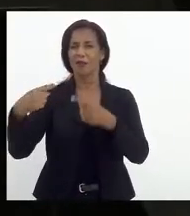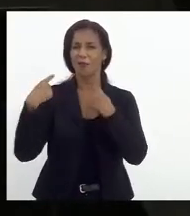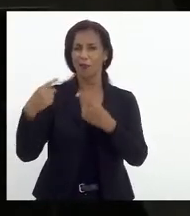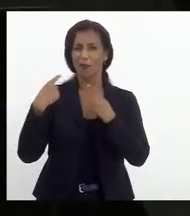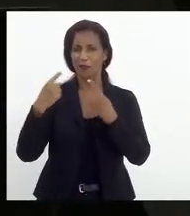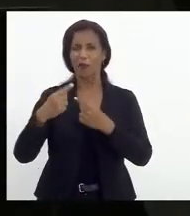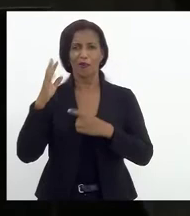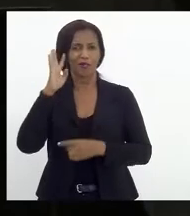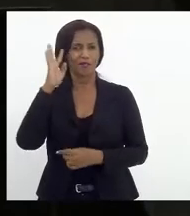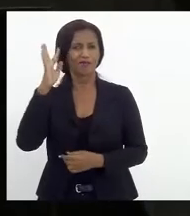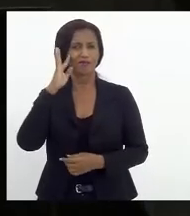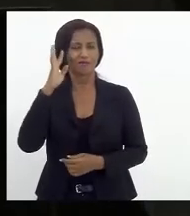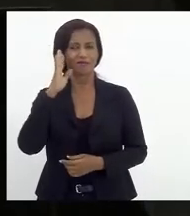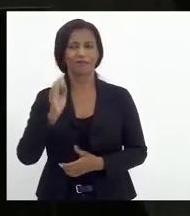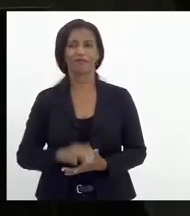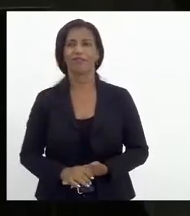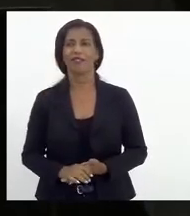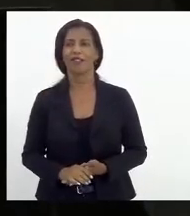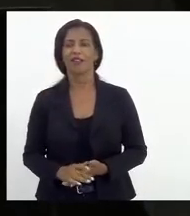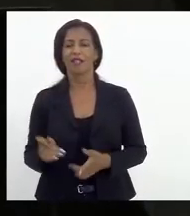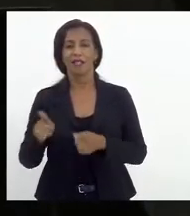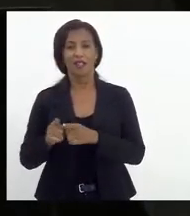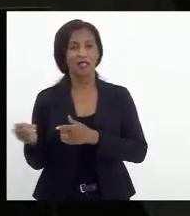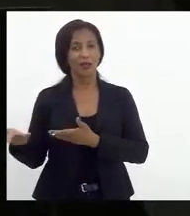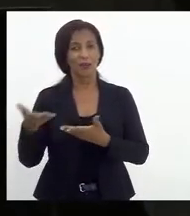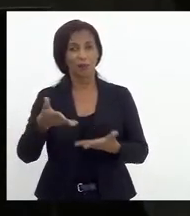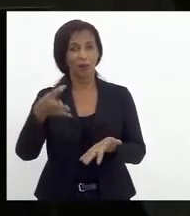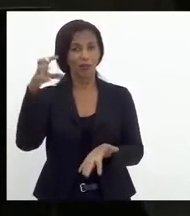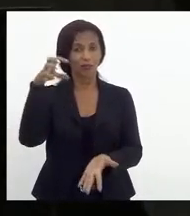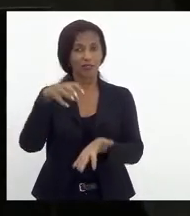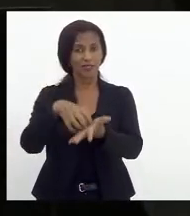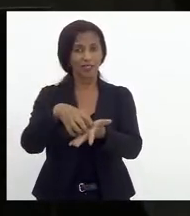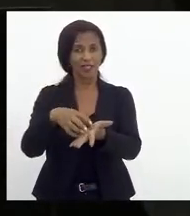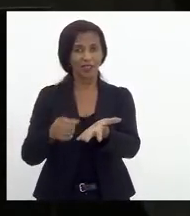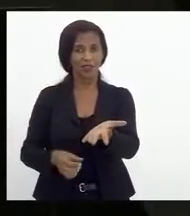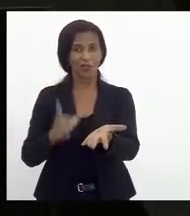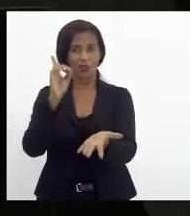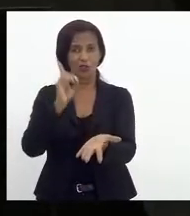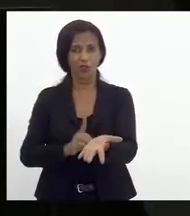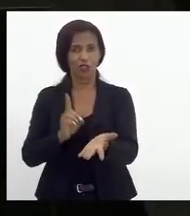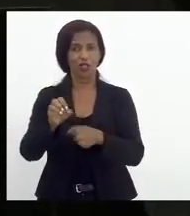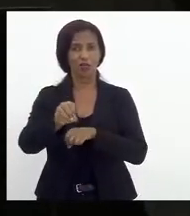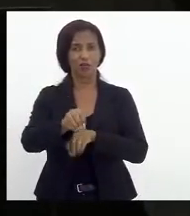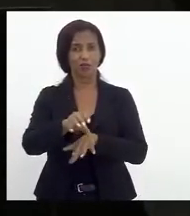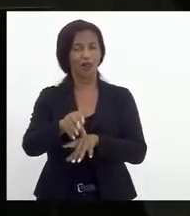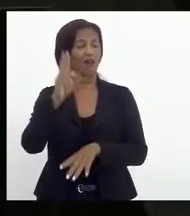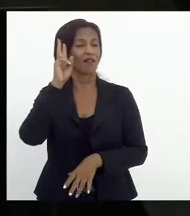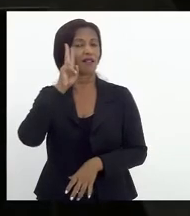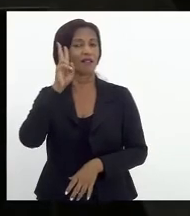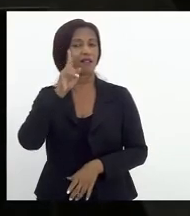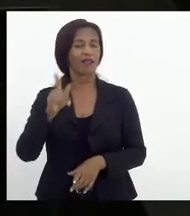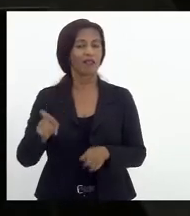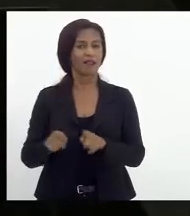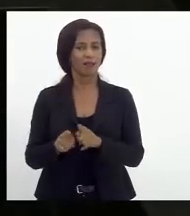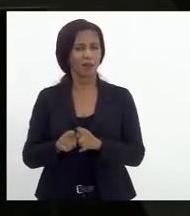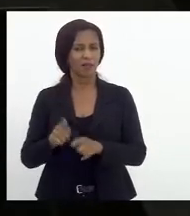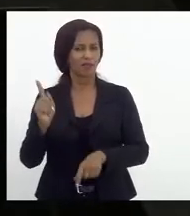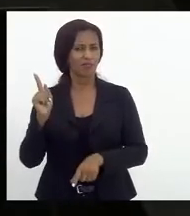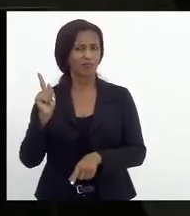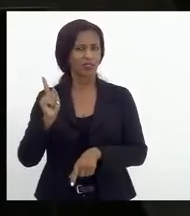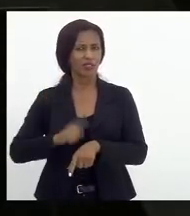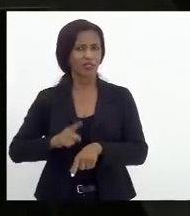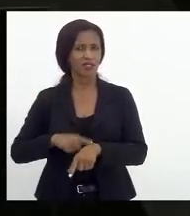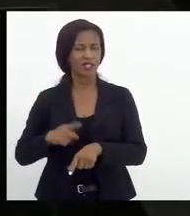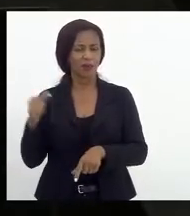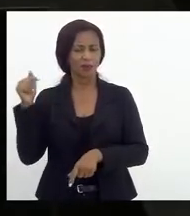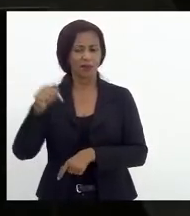com essa reflexão, que coloca no centro da cena o direito à educação e lembra de tempos muito recentes, em que